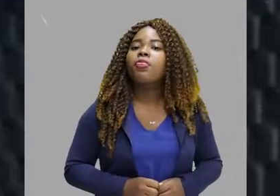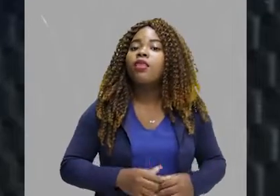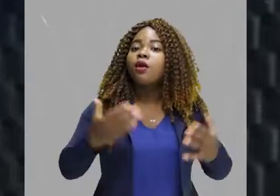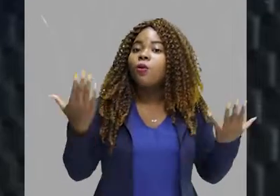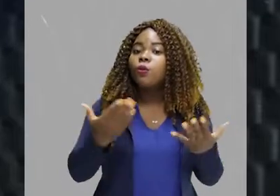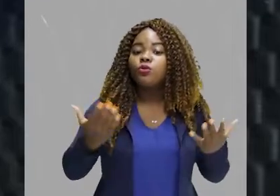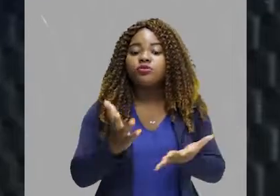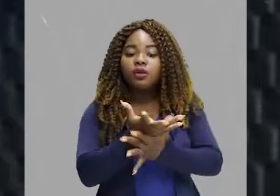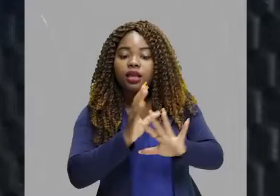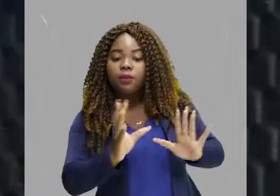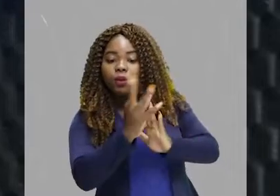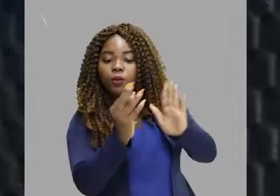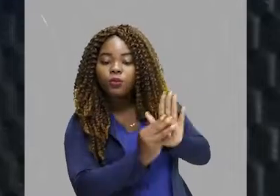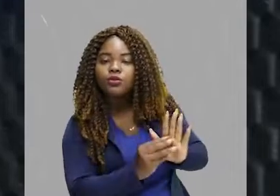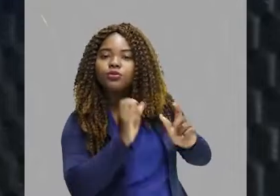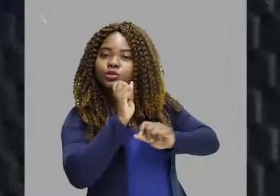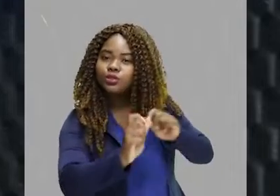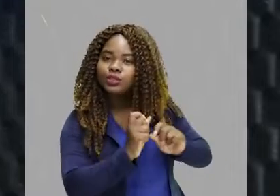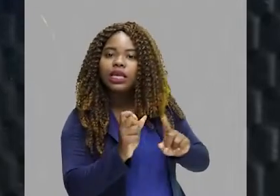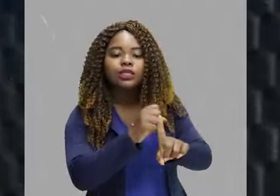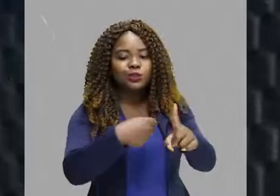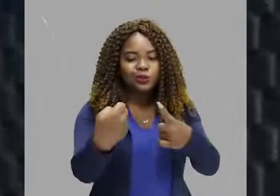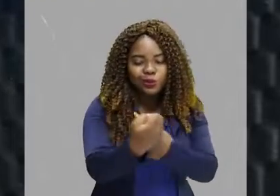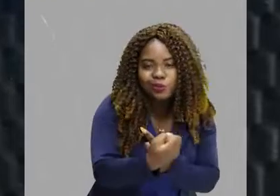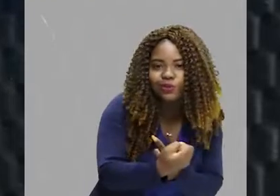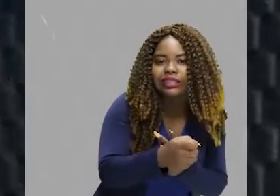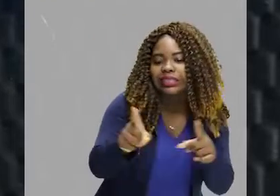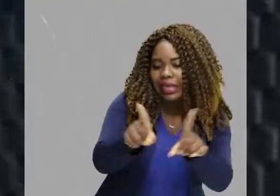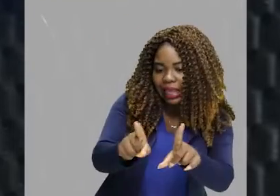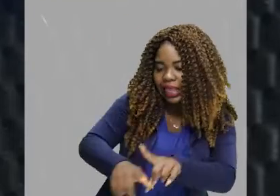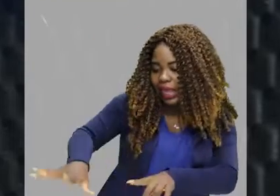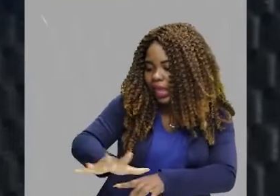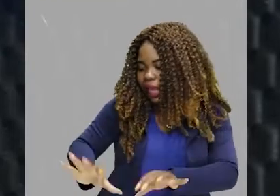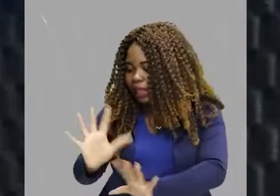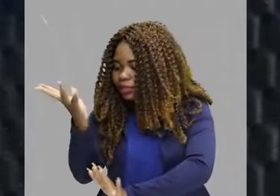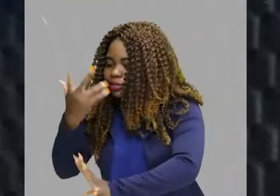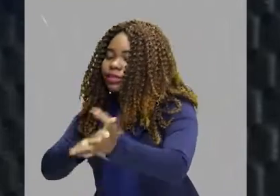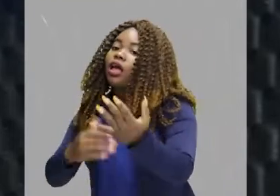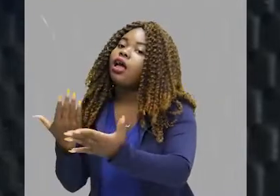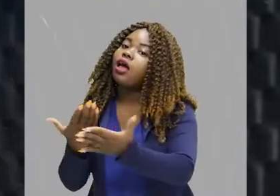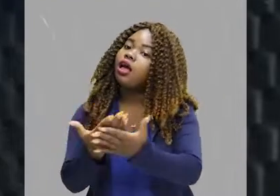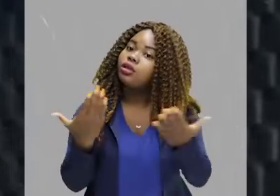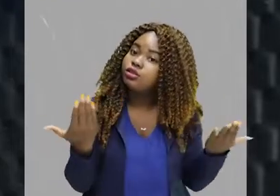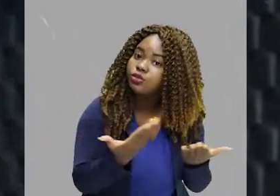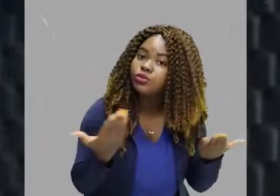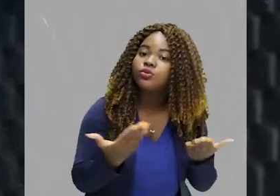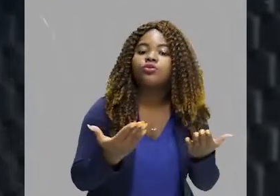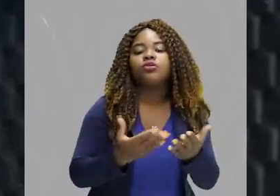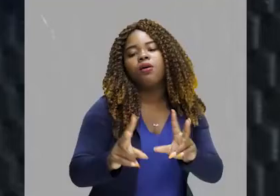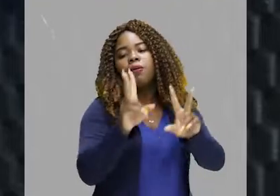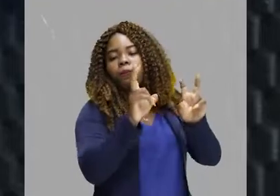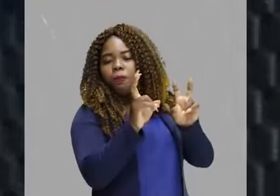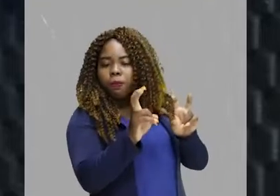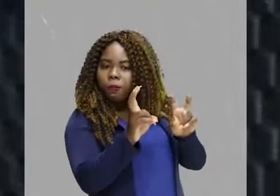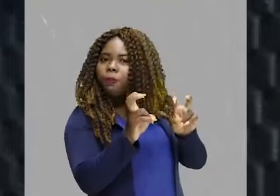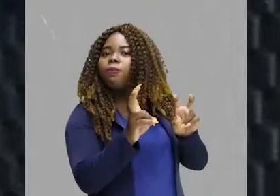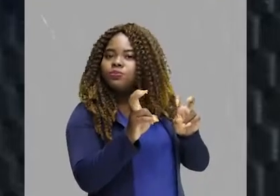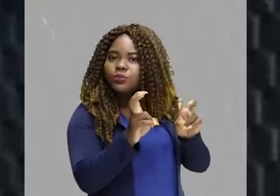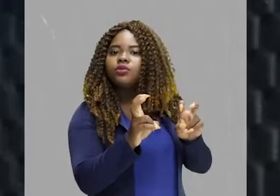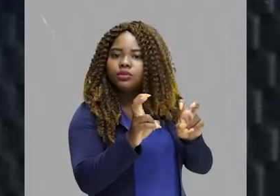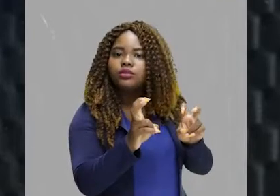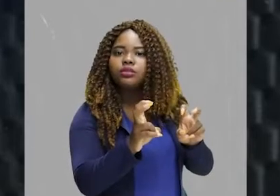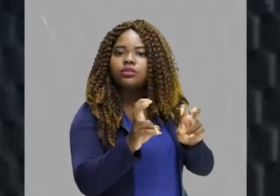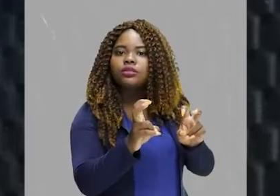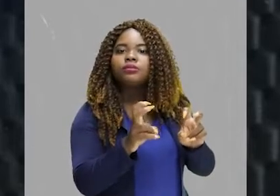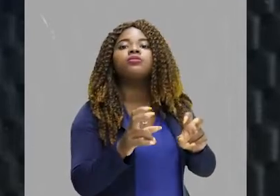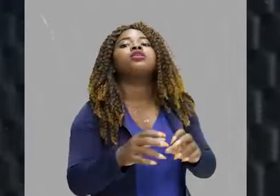para finalizar o assunto Sociologia e Meio Ambiente. Na aula de hoje a gente vai falar de um termo que é muito comentado na área de ciências